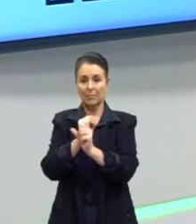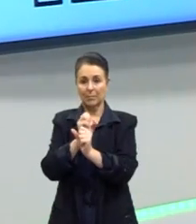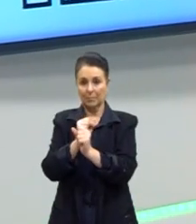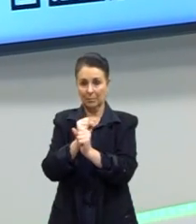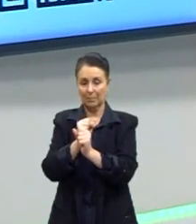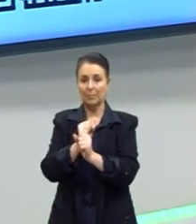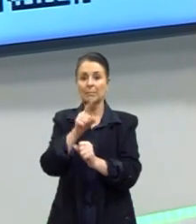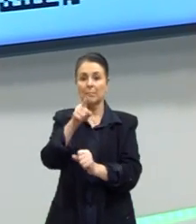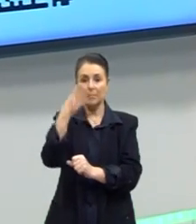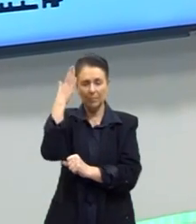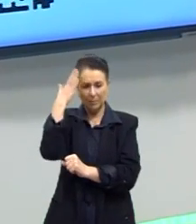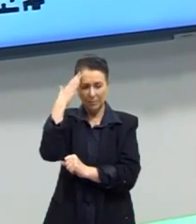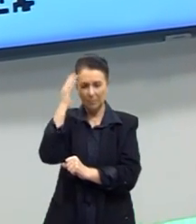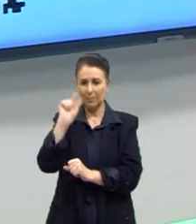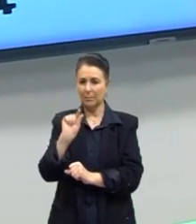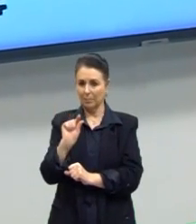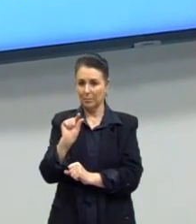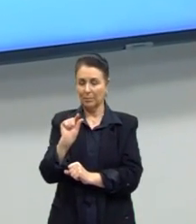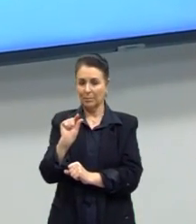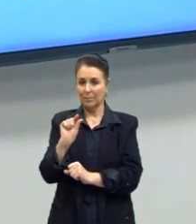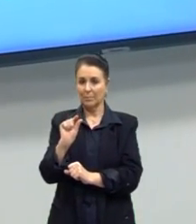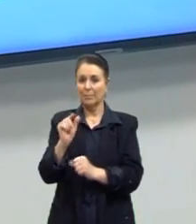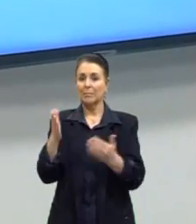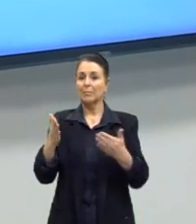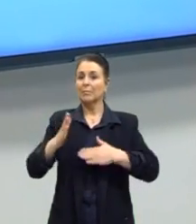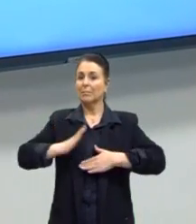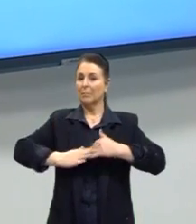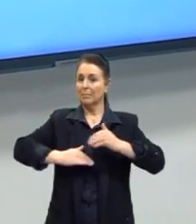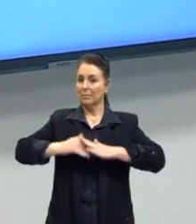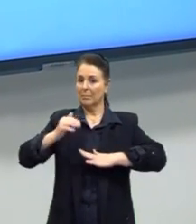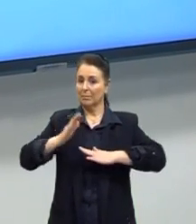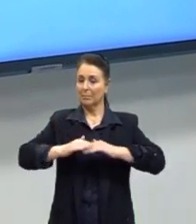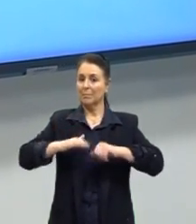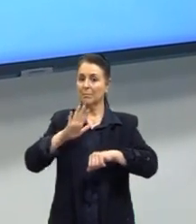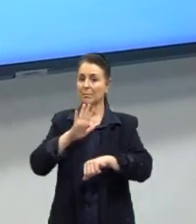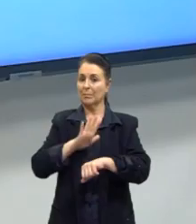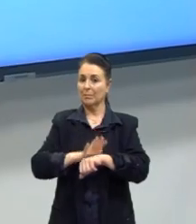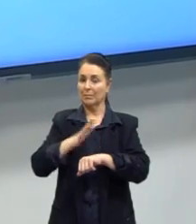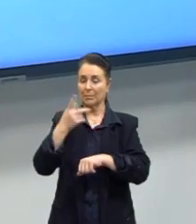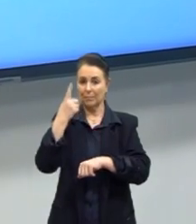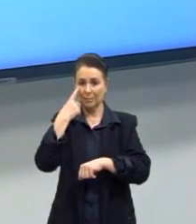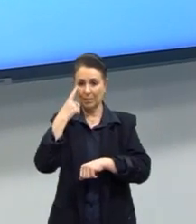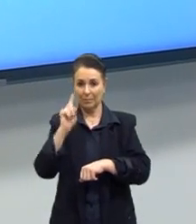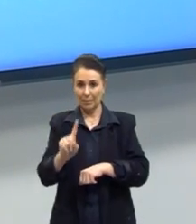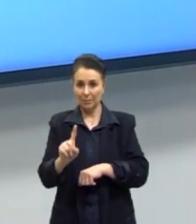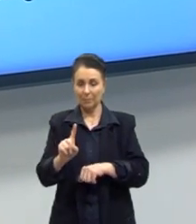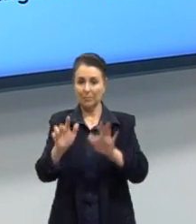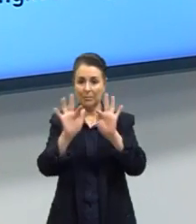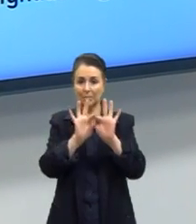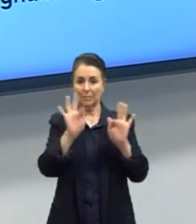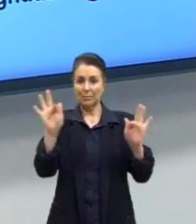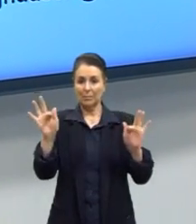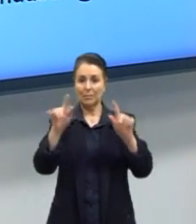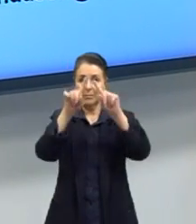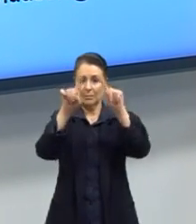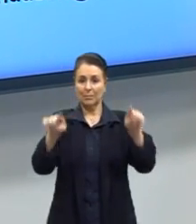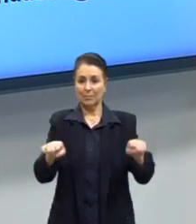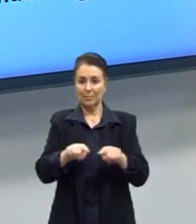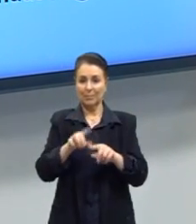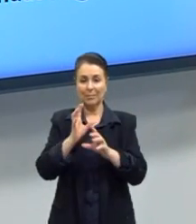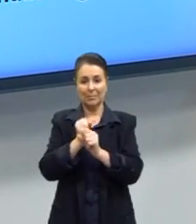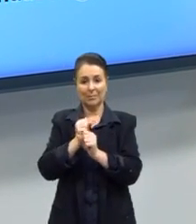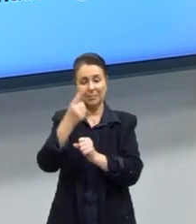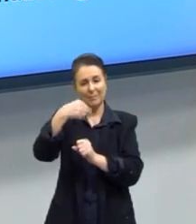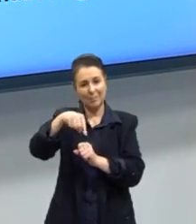terem noção de cada uma delas e nós vamos praticar então um pouco mais vamos ver ainda um pouco das funções trigonométricas na